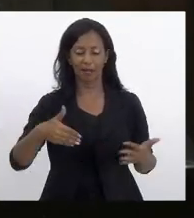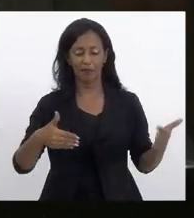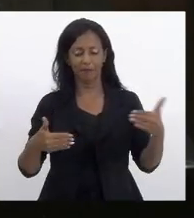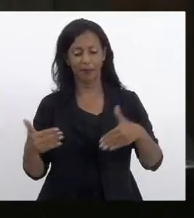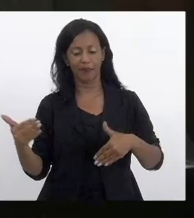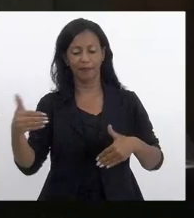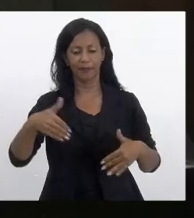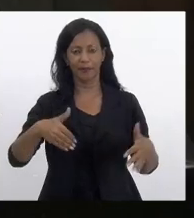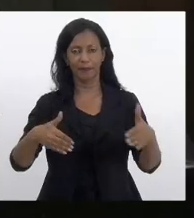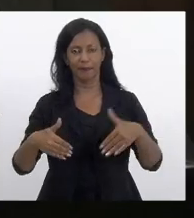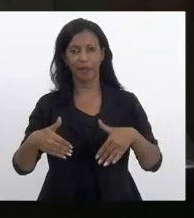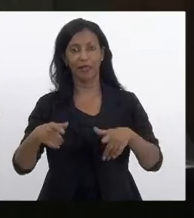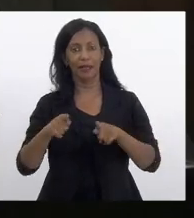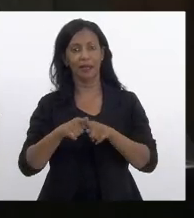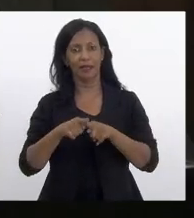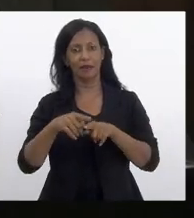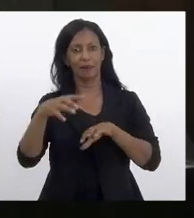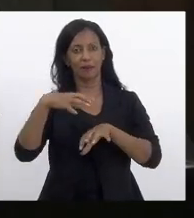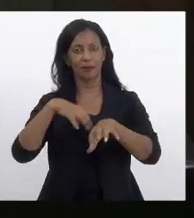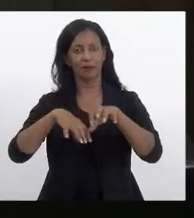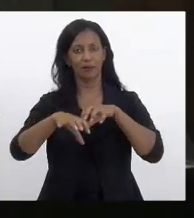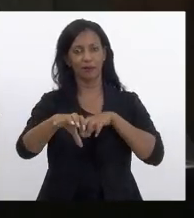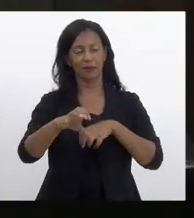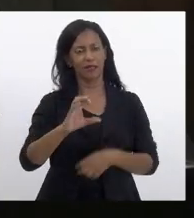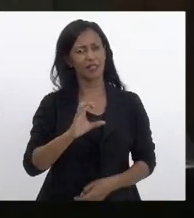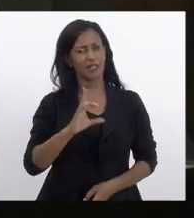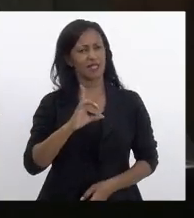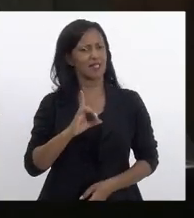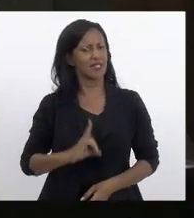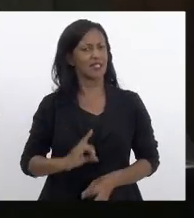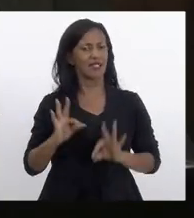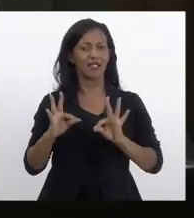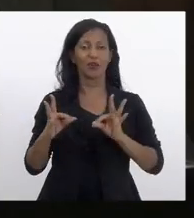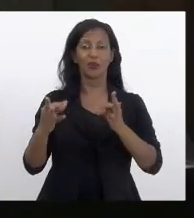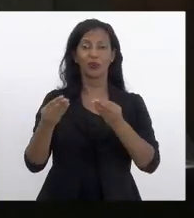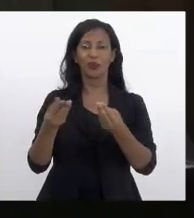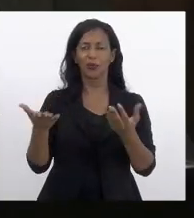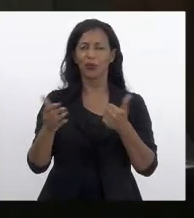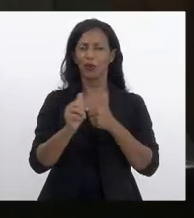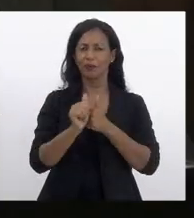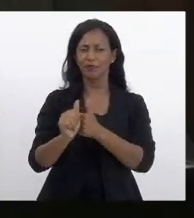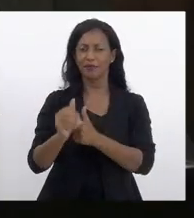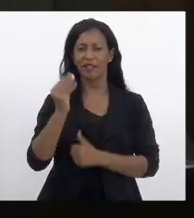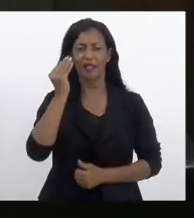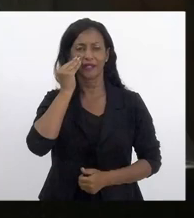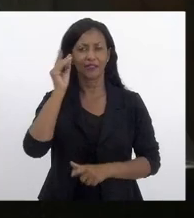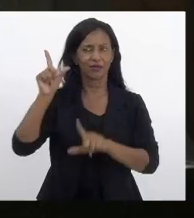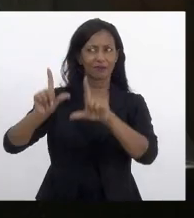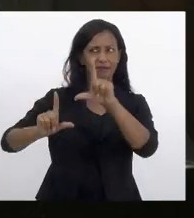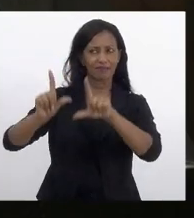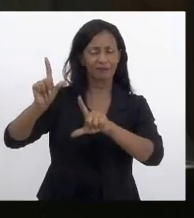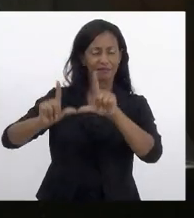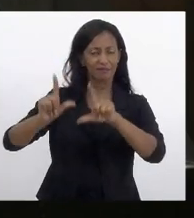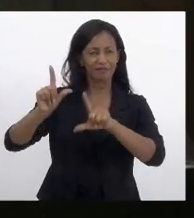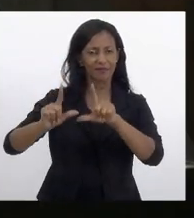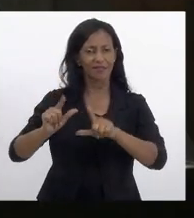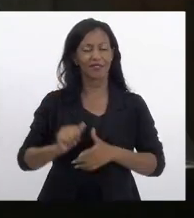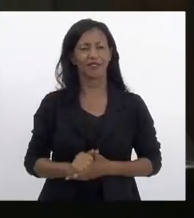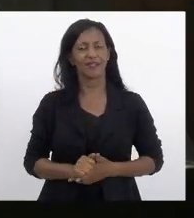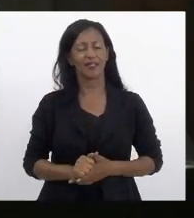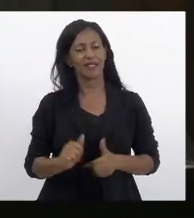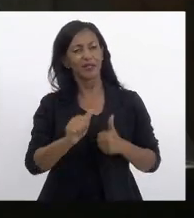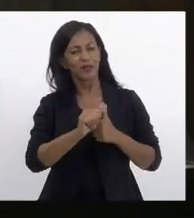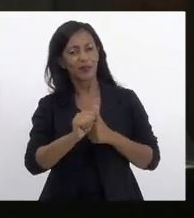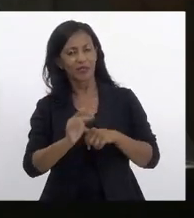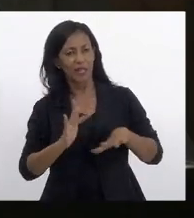ingressar no plenário virtual, cidadãs e cidadãos que nos acompanham pela TV Alerj, que nos seguem